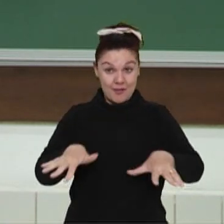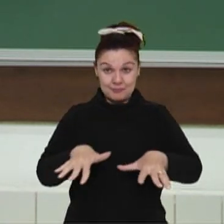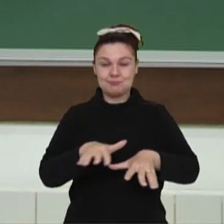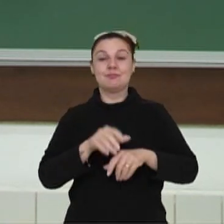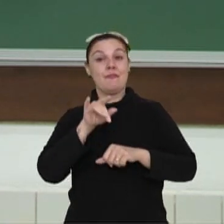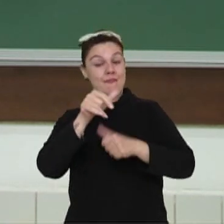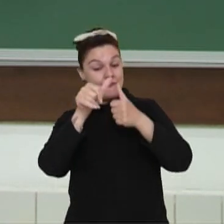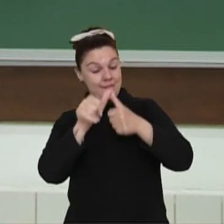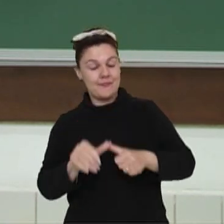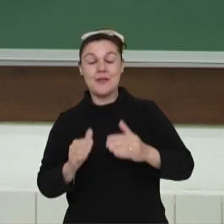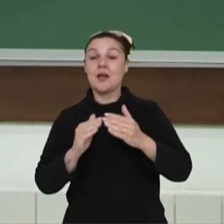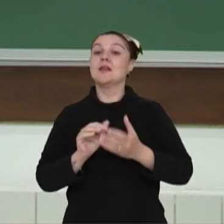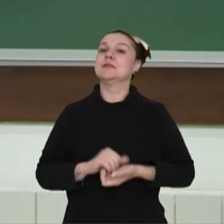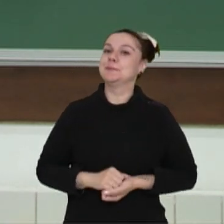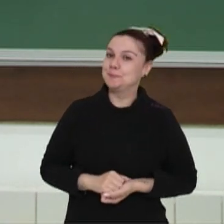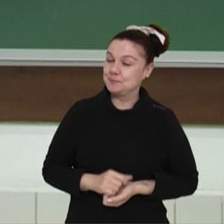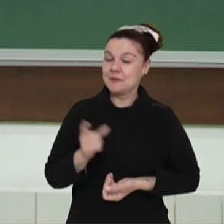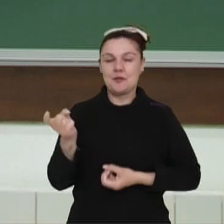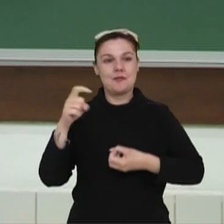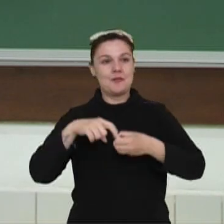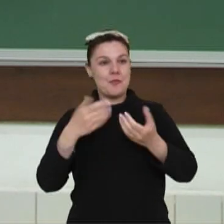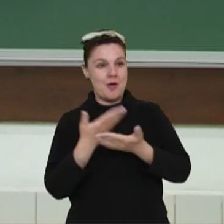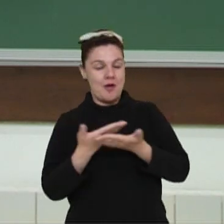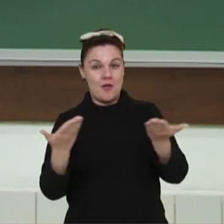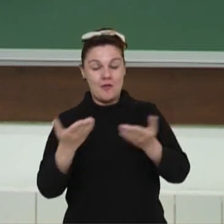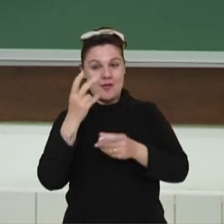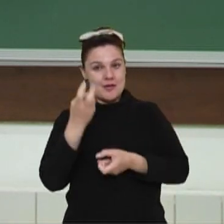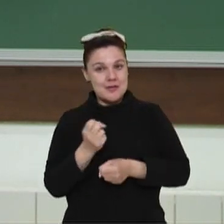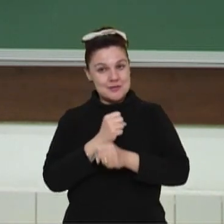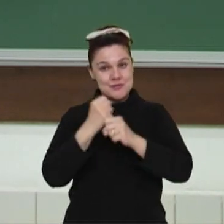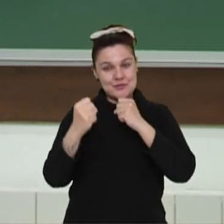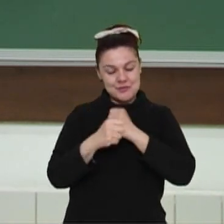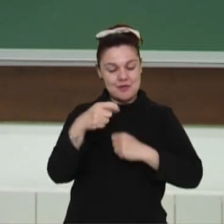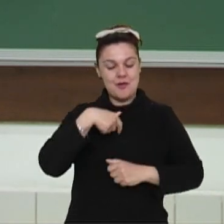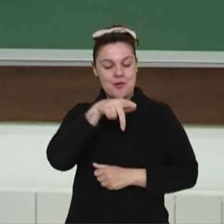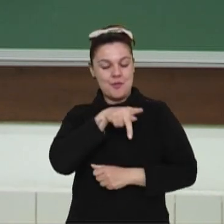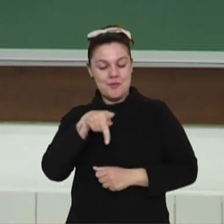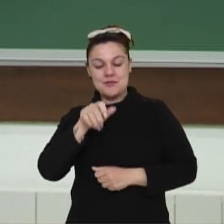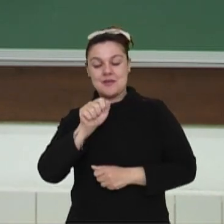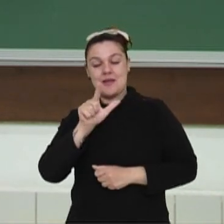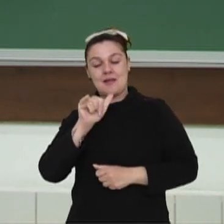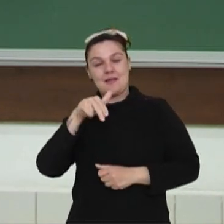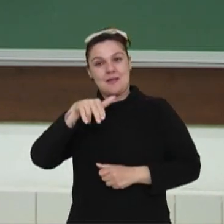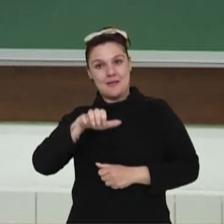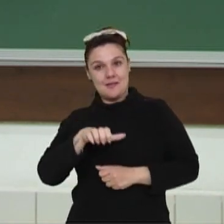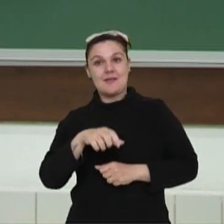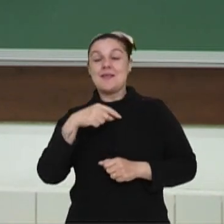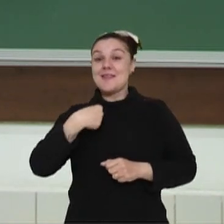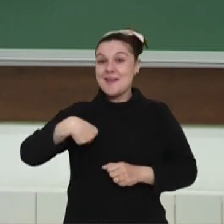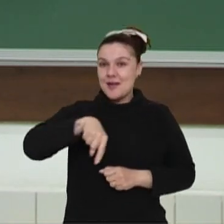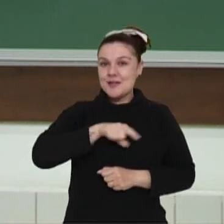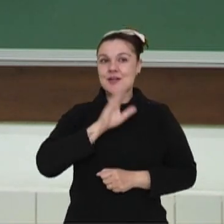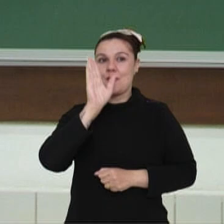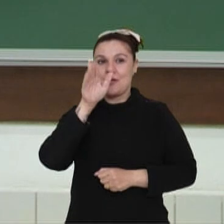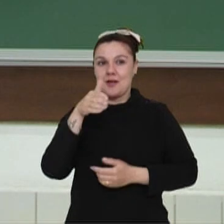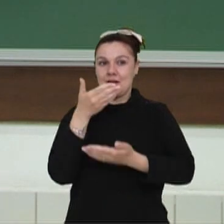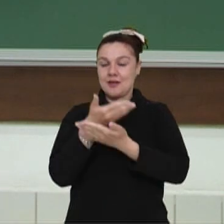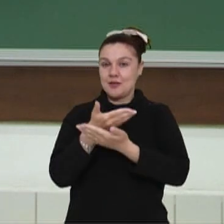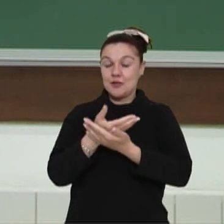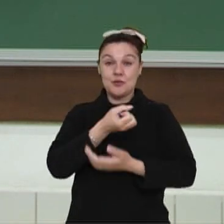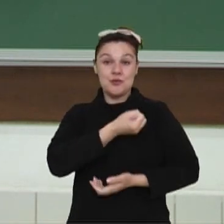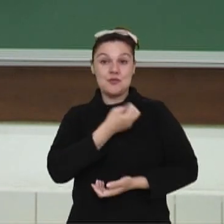casa. Vamos para as nossas aulas de sociologia. Eu sou a professora Aline e a gente já está na